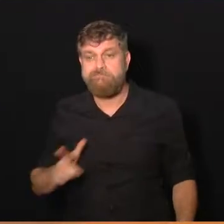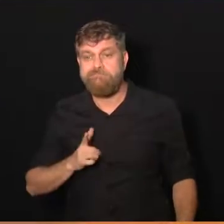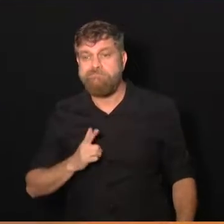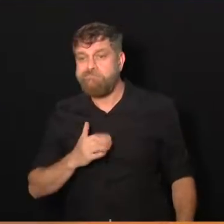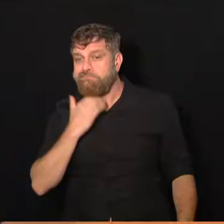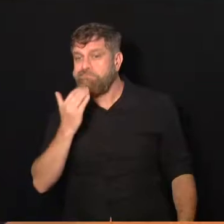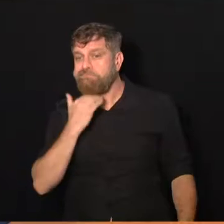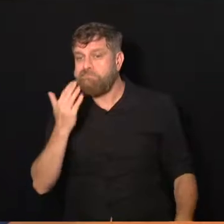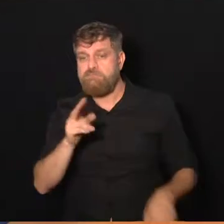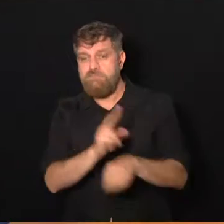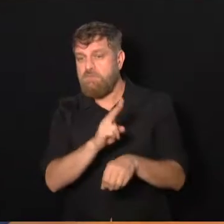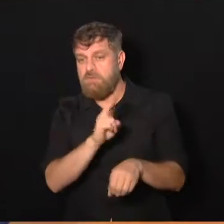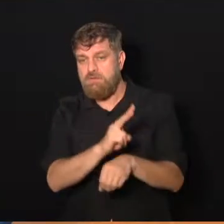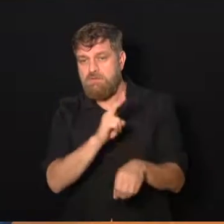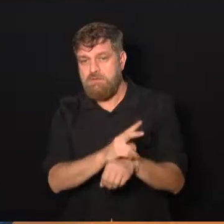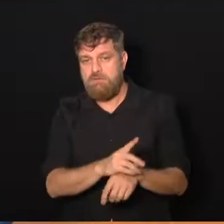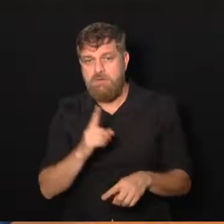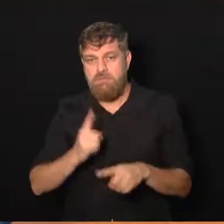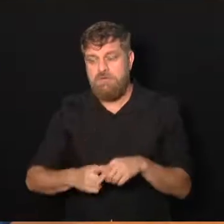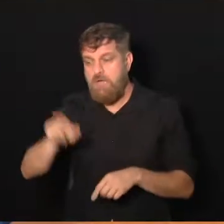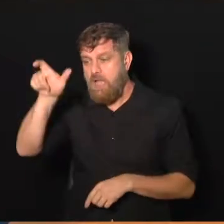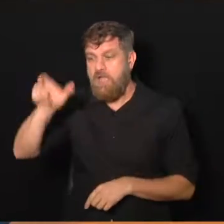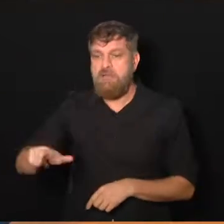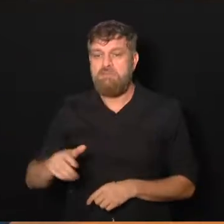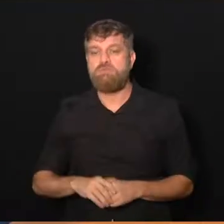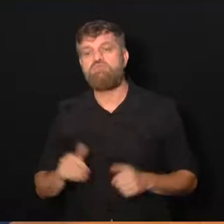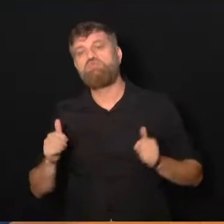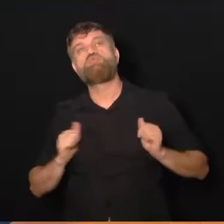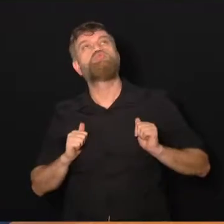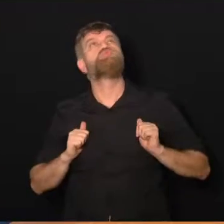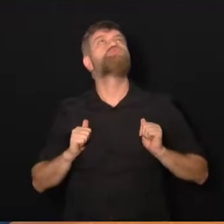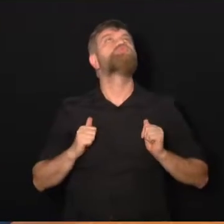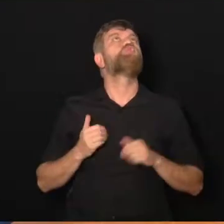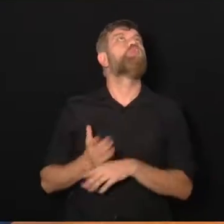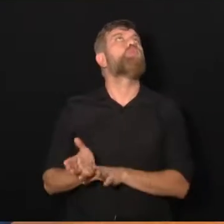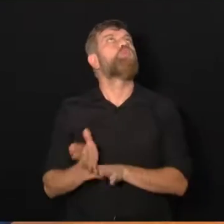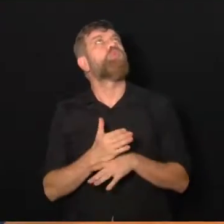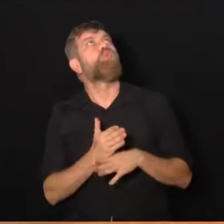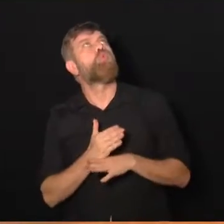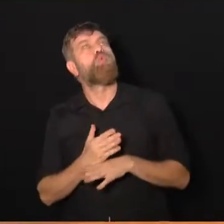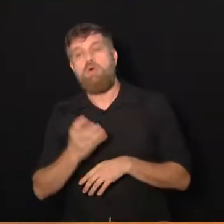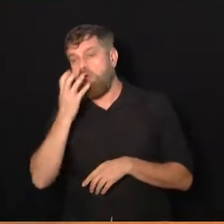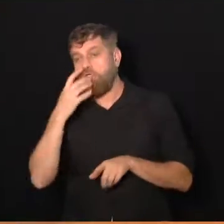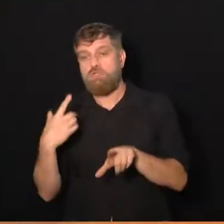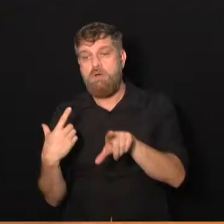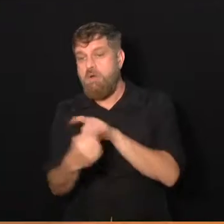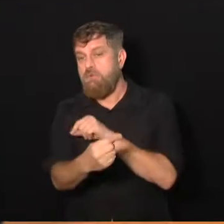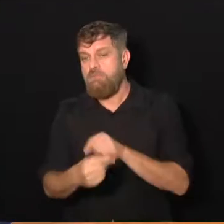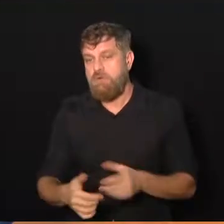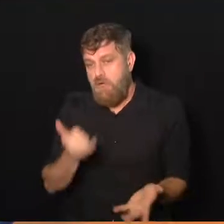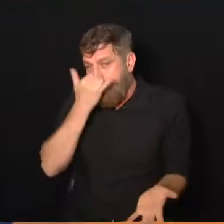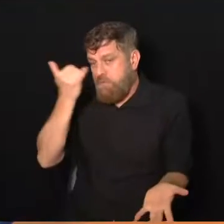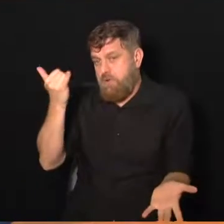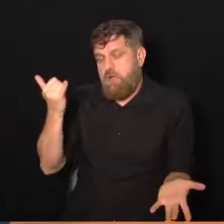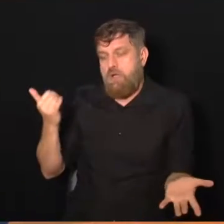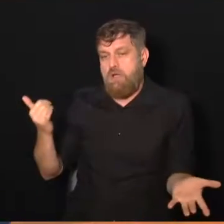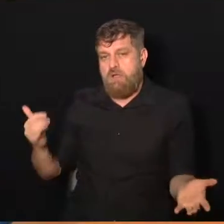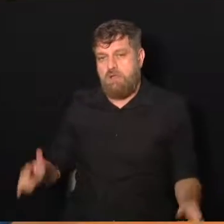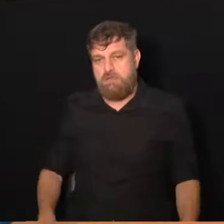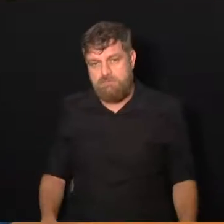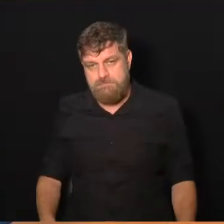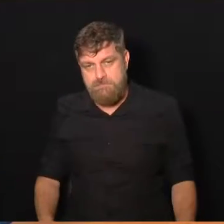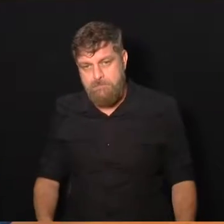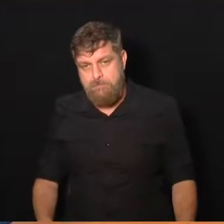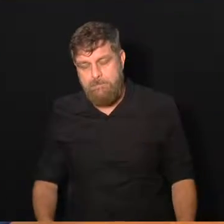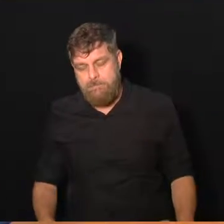dará, e porque alguém não tomou cuidado lá dentro da clínica, né? Então, os acidentes acontecem. Acidentes